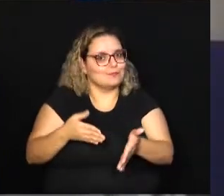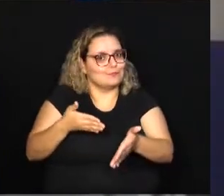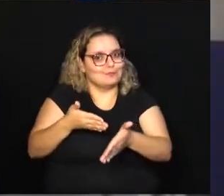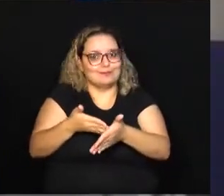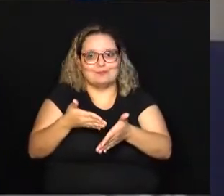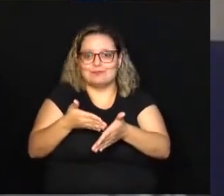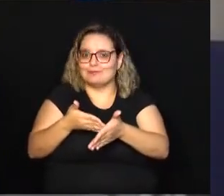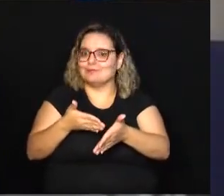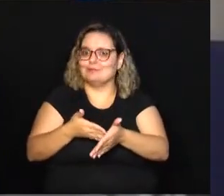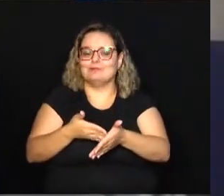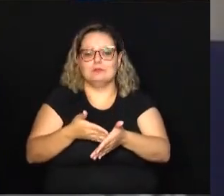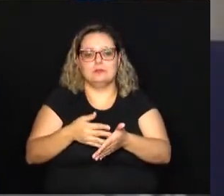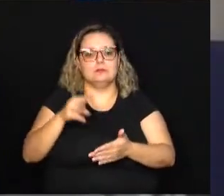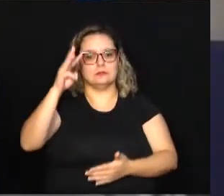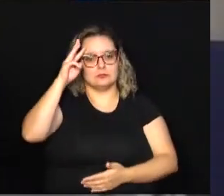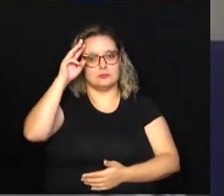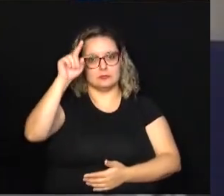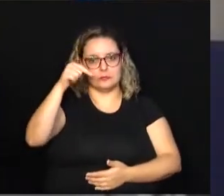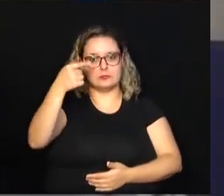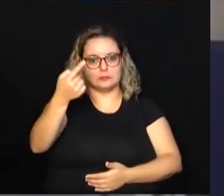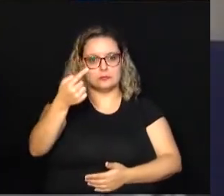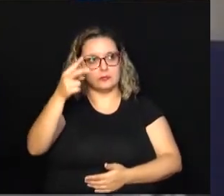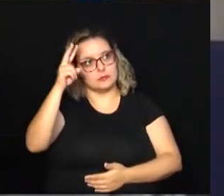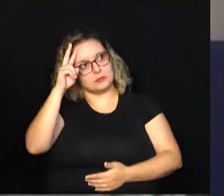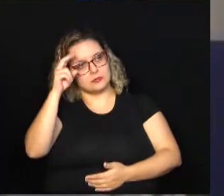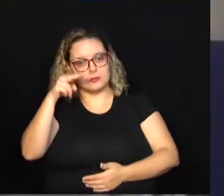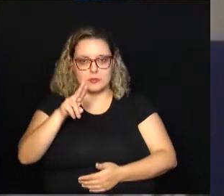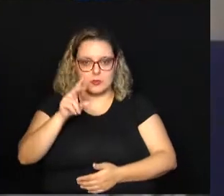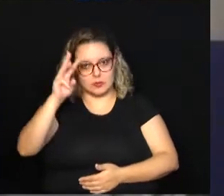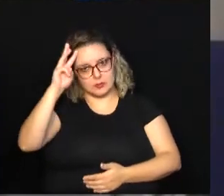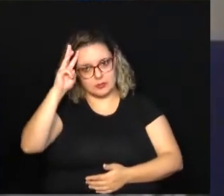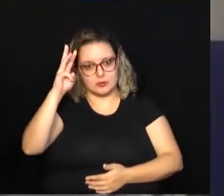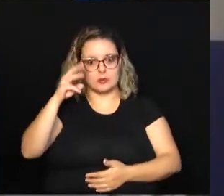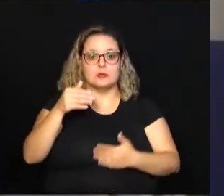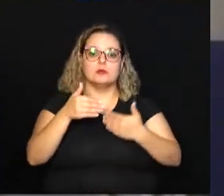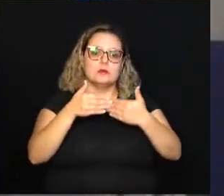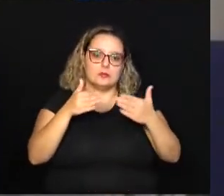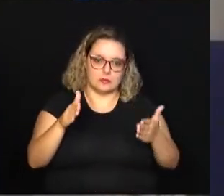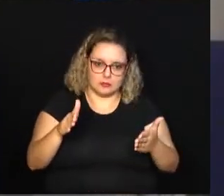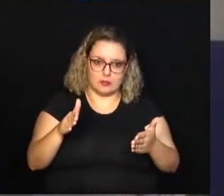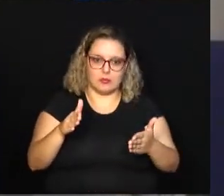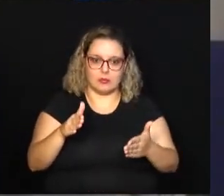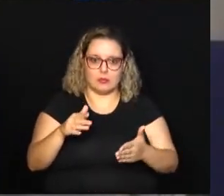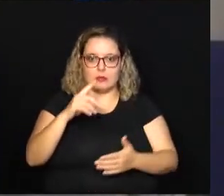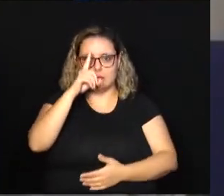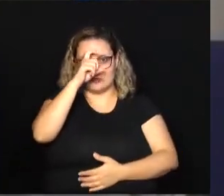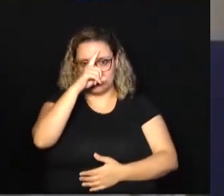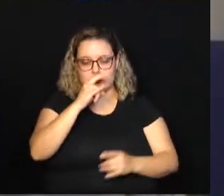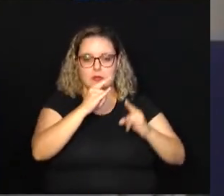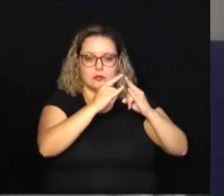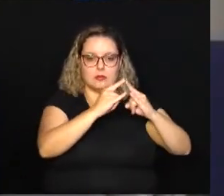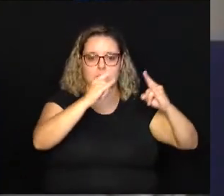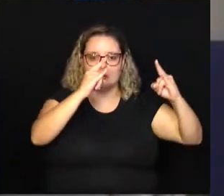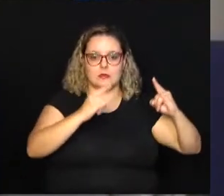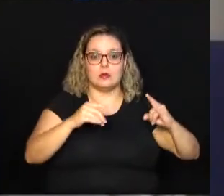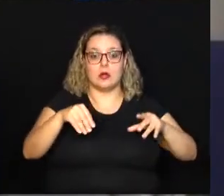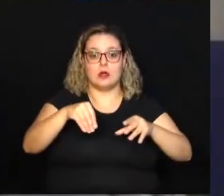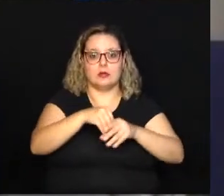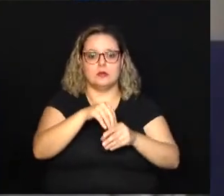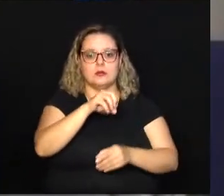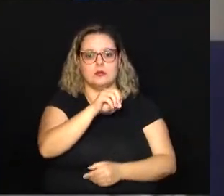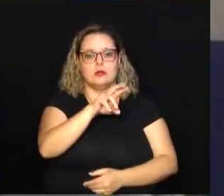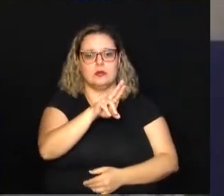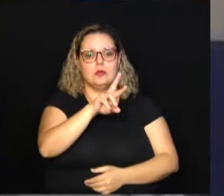próxima terça-feira, com certeza, segunda ou terça, nós abrimos outro hospital de campanha dentro do Ouro Verde, com